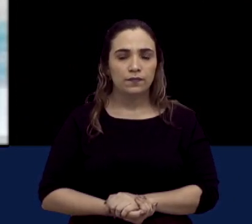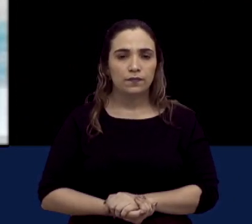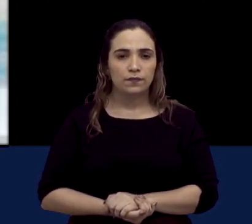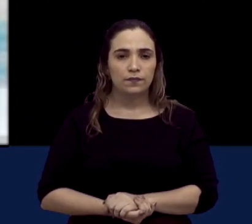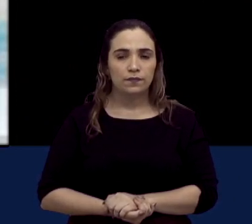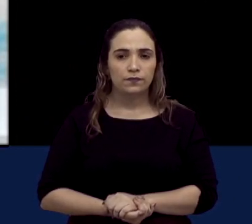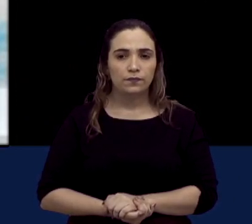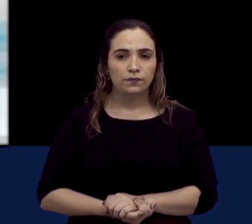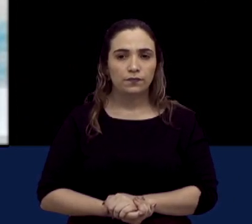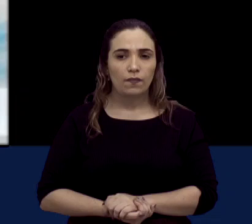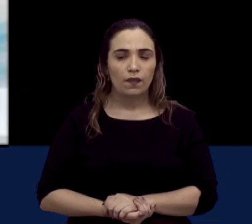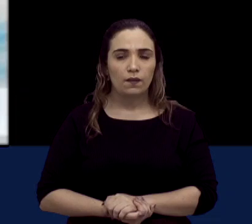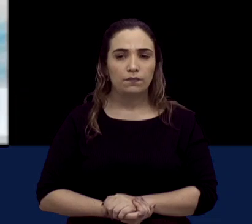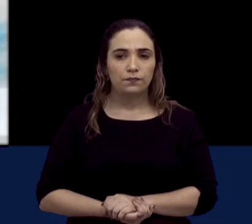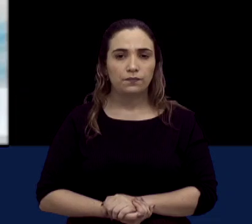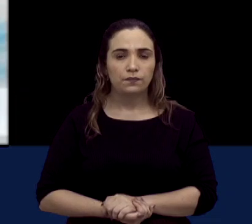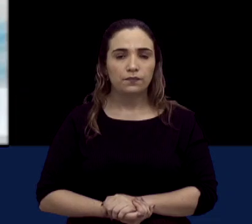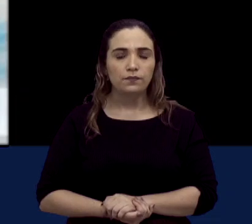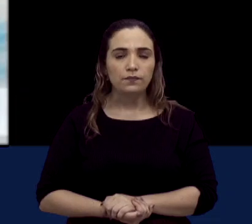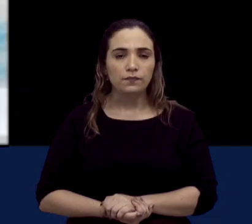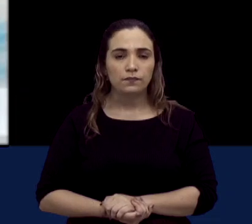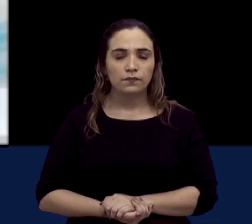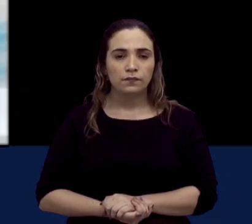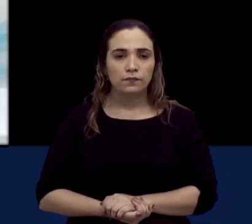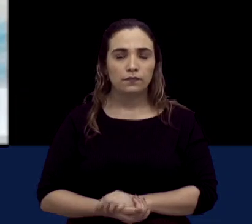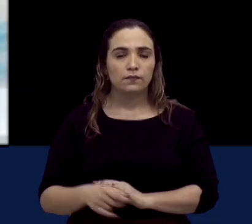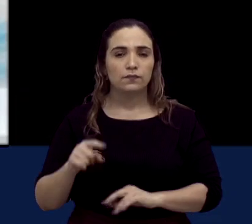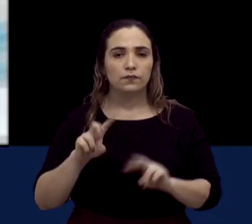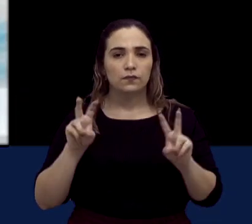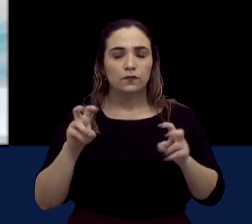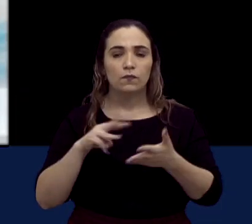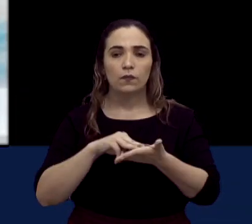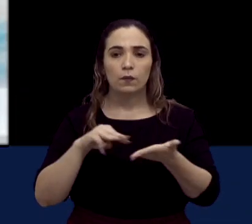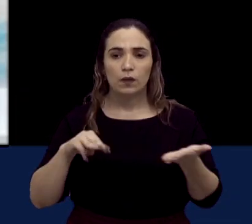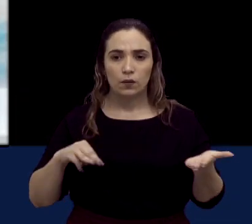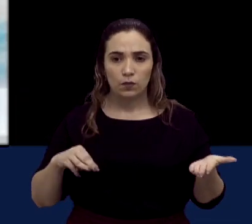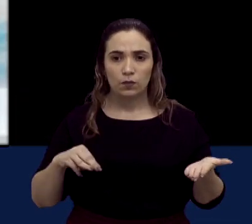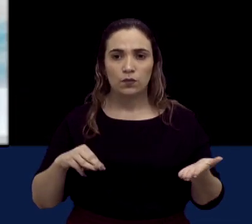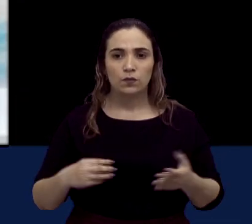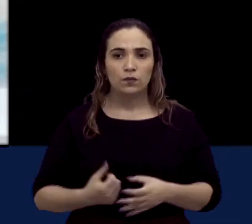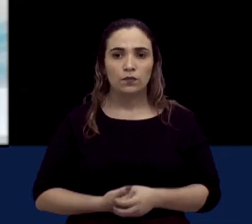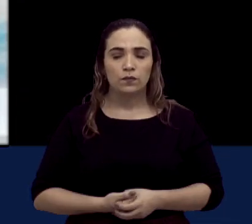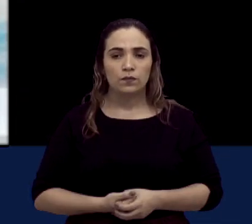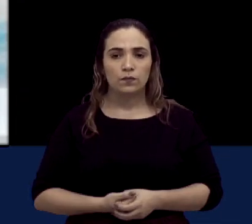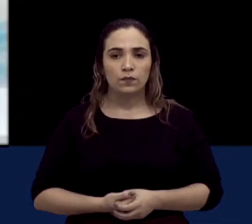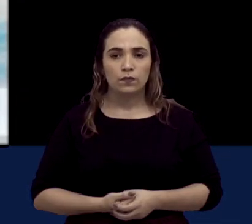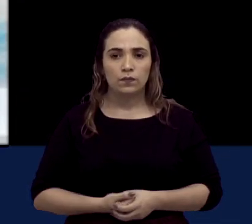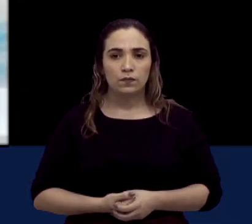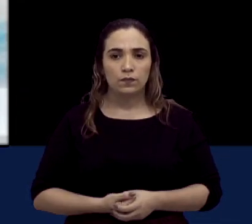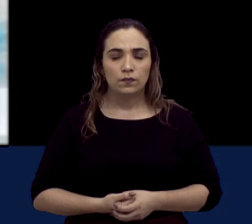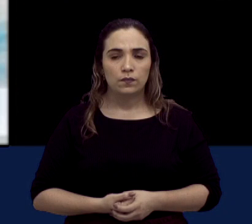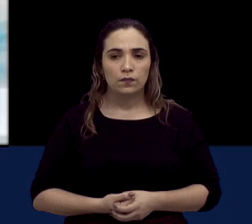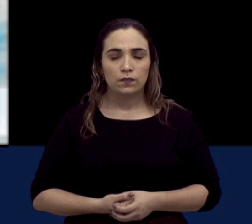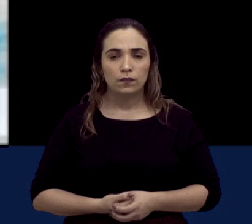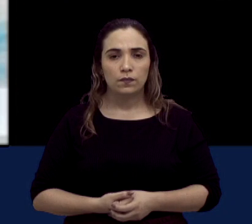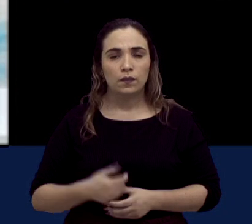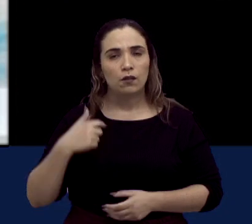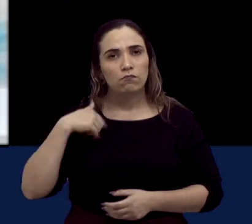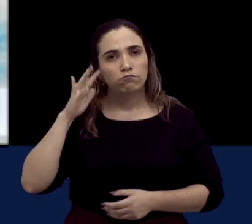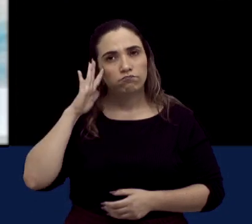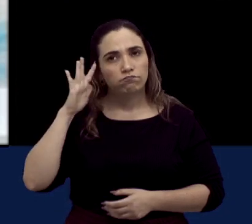Bom, então aqui falando um pouquinho da metodologia que eu vou utilizar hoje, tá? Como foi que eu pensei esse